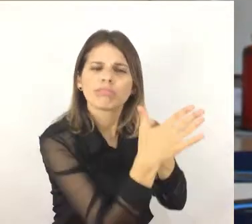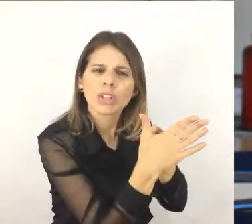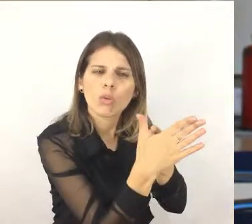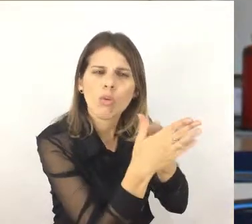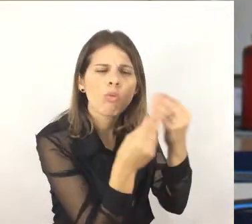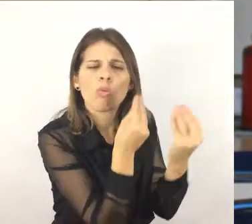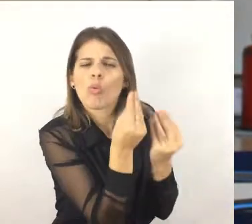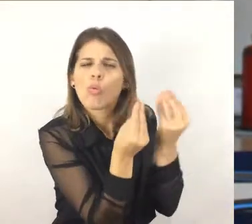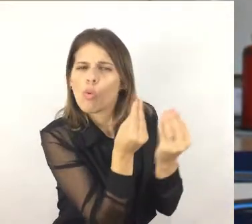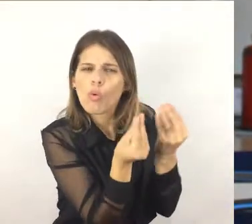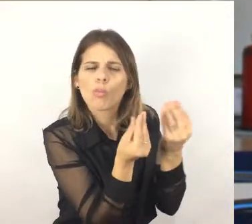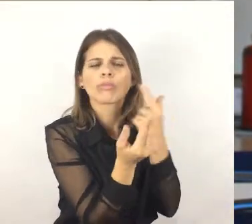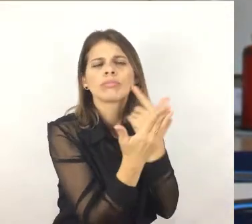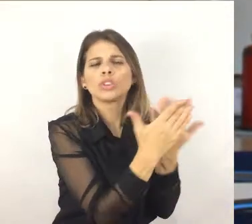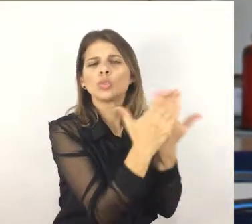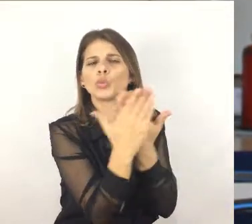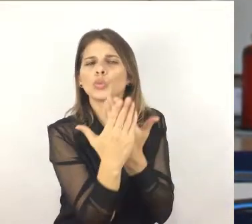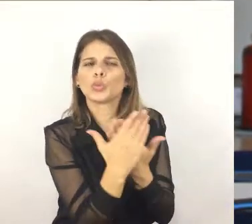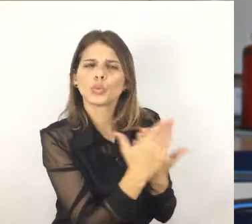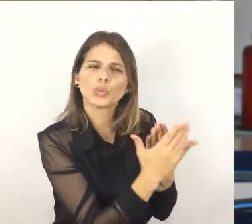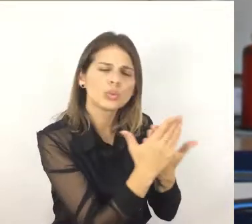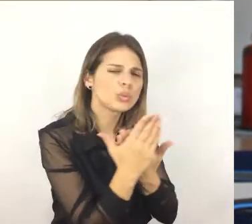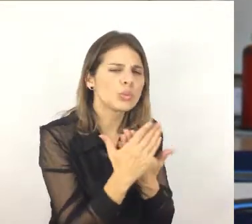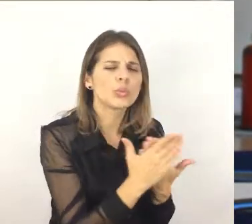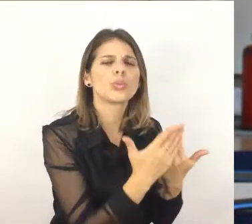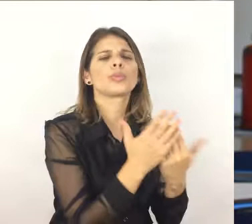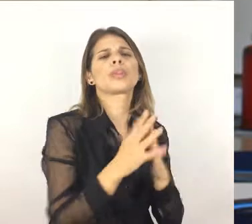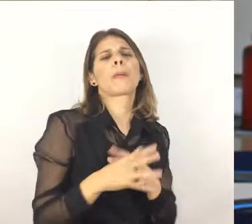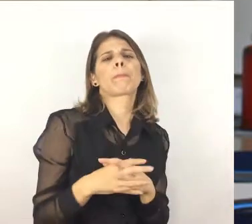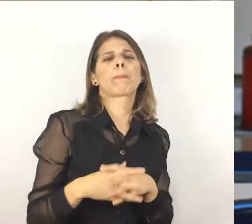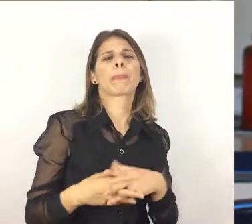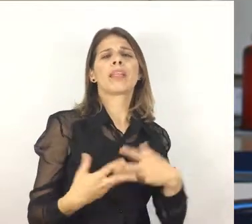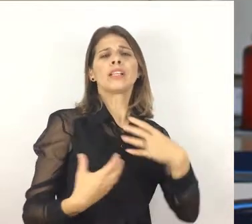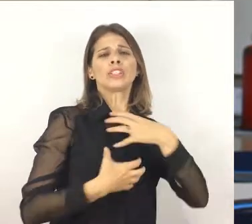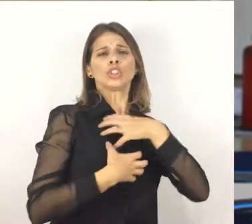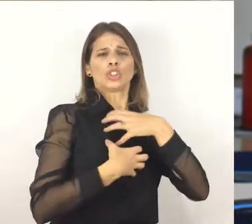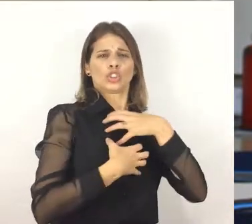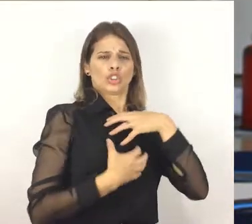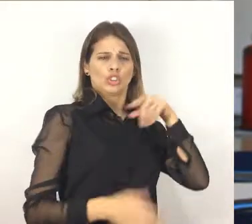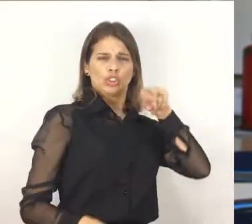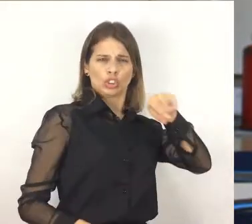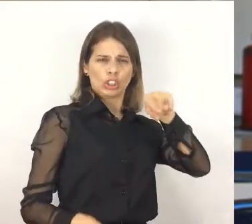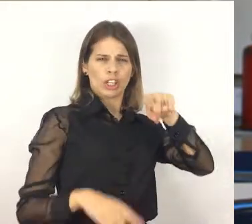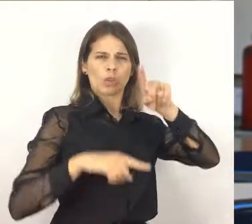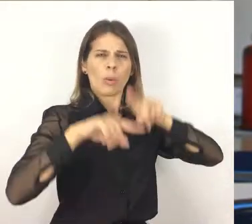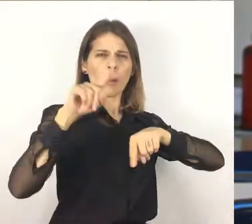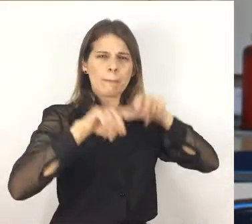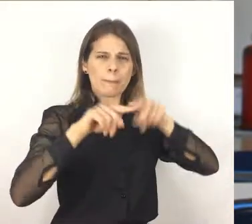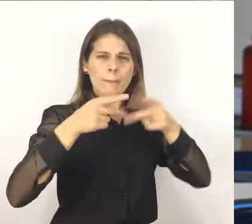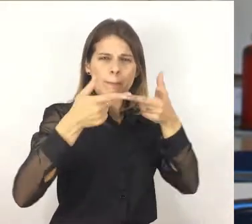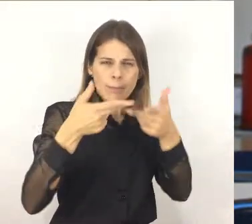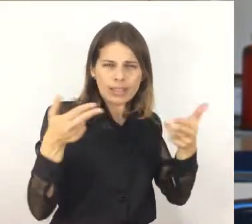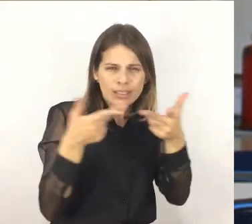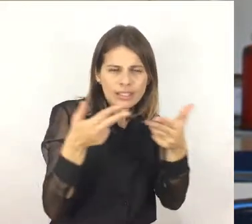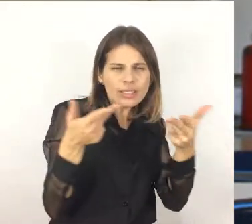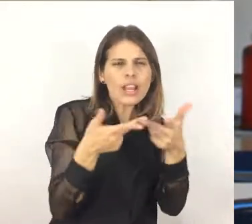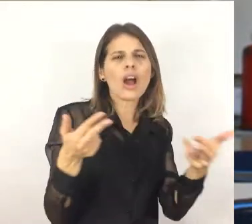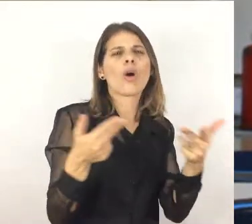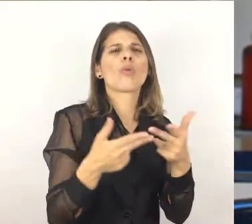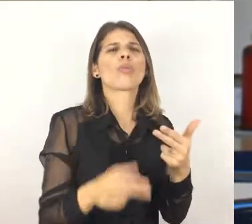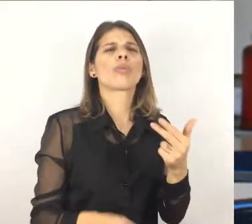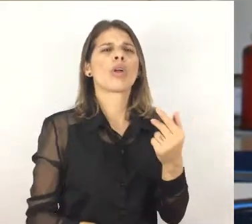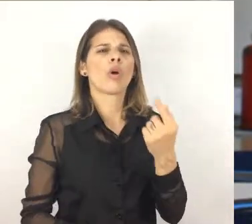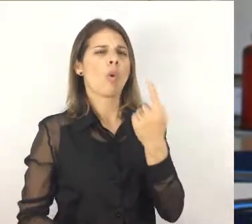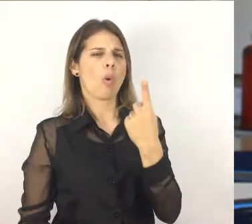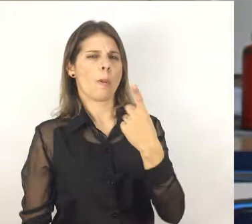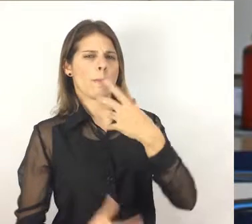forma, entre o material, a forma, a função, a relação desse comportamento do cimento como